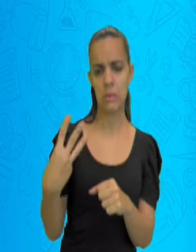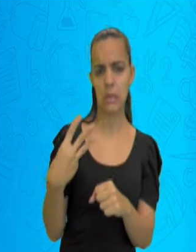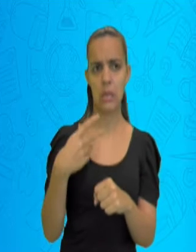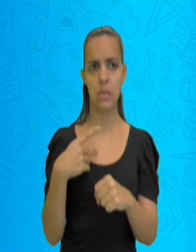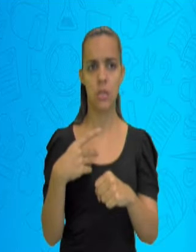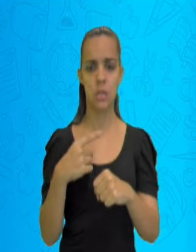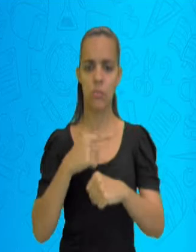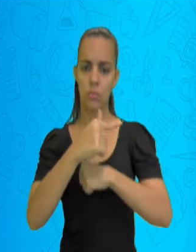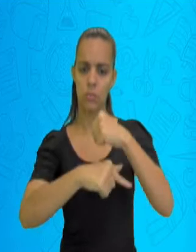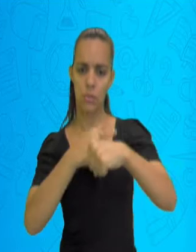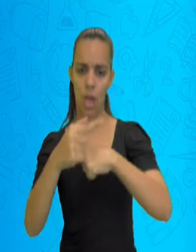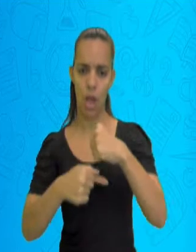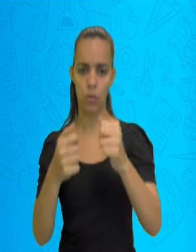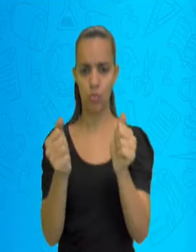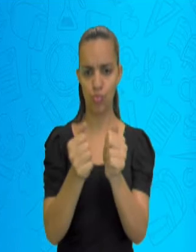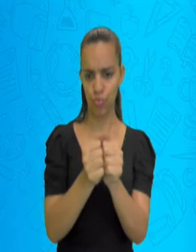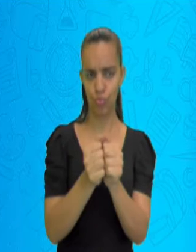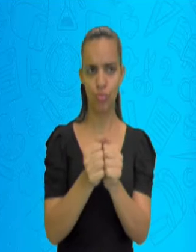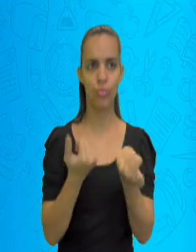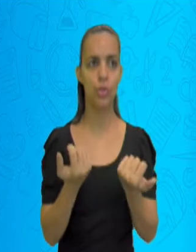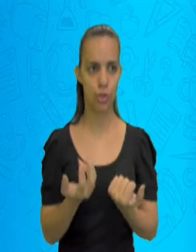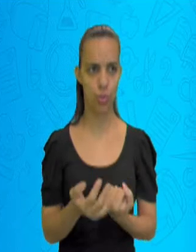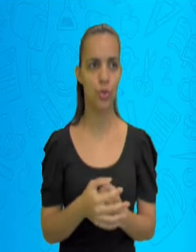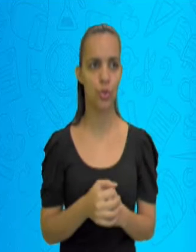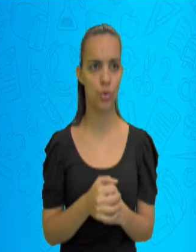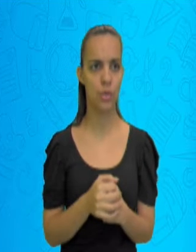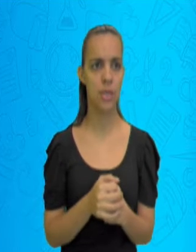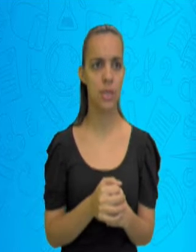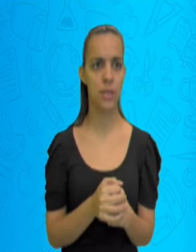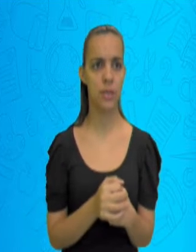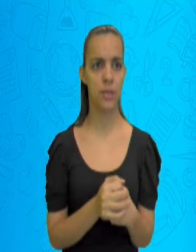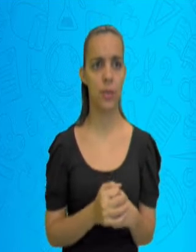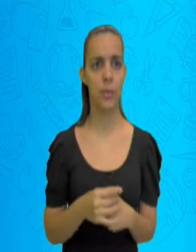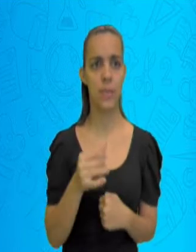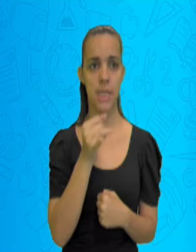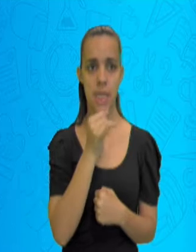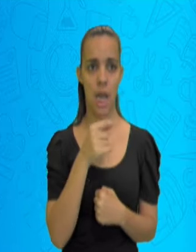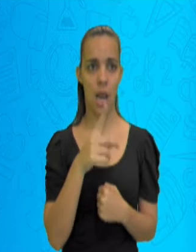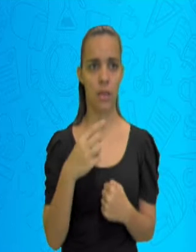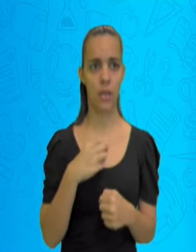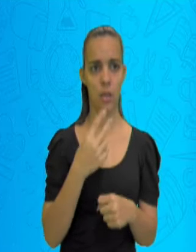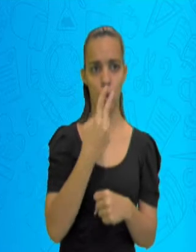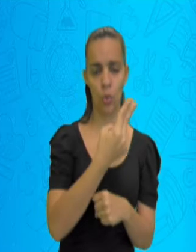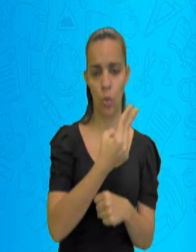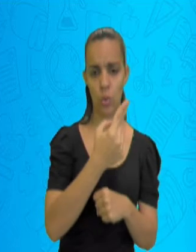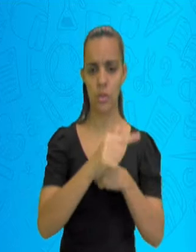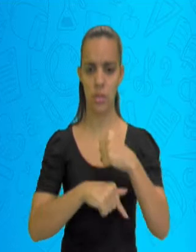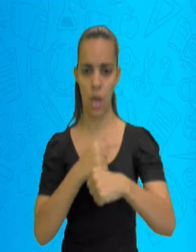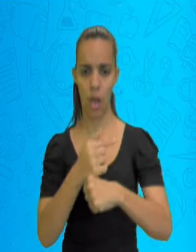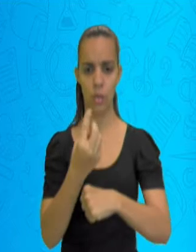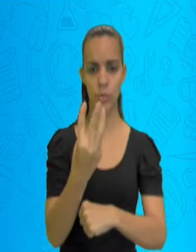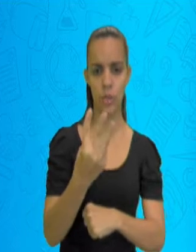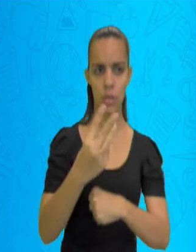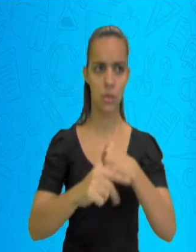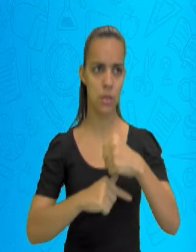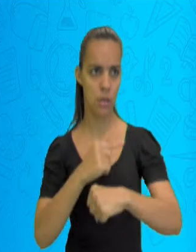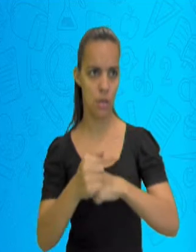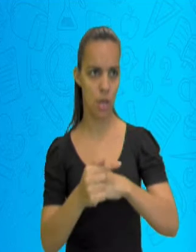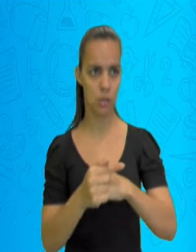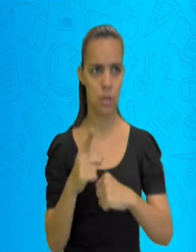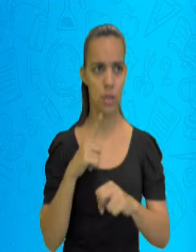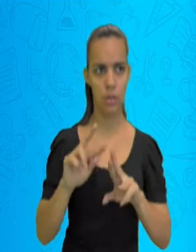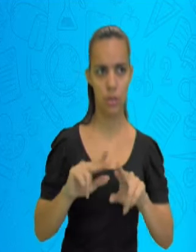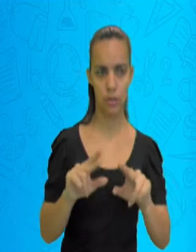diferentes, formada por 3 átomos, né, sendo 2 também diferentes. Então,